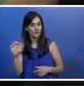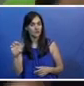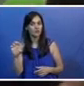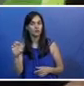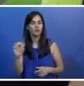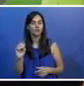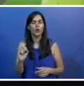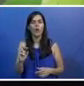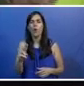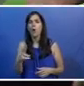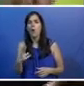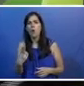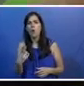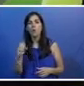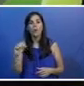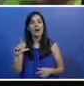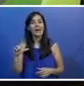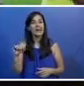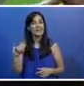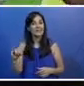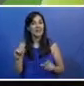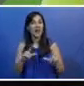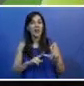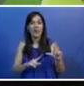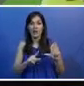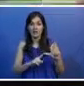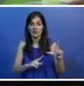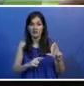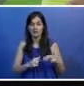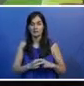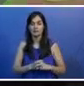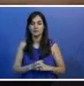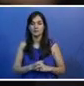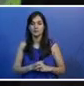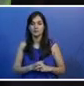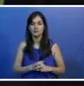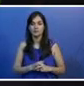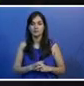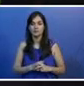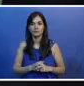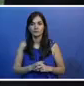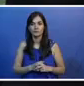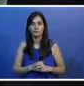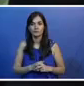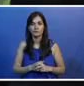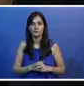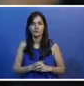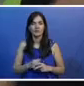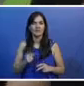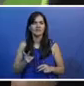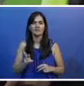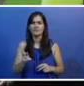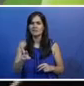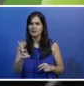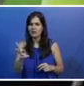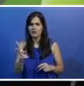lugar, mas o número que vai estar grande, que não é expoente, sempre vai